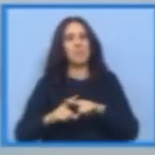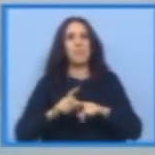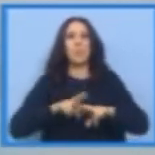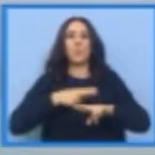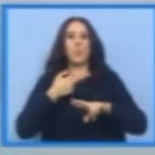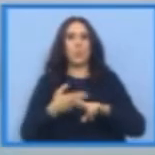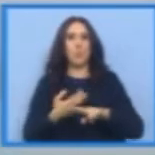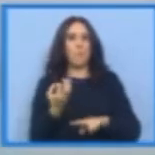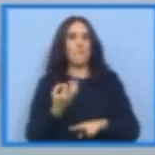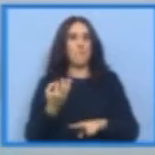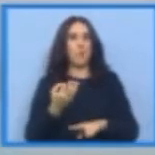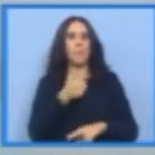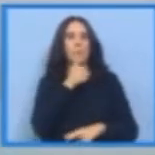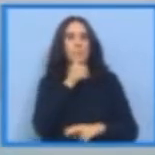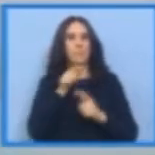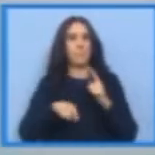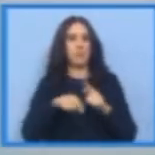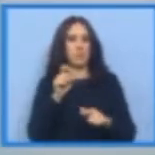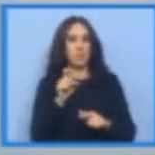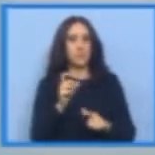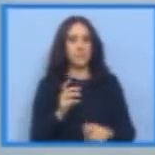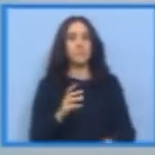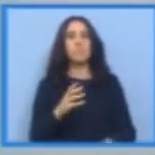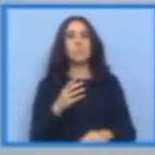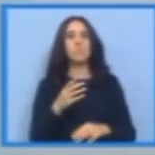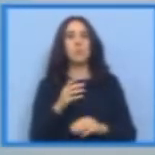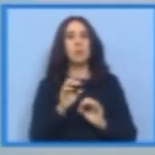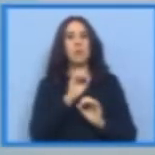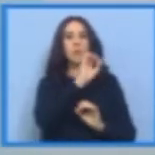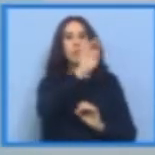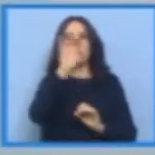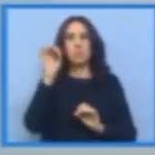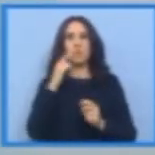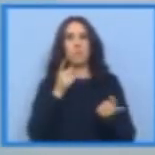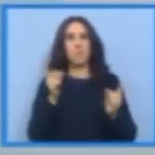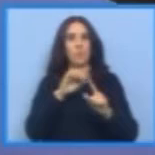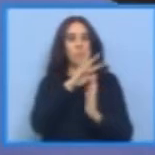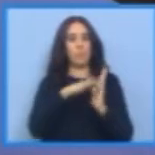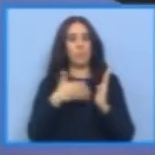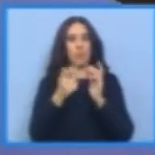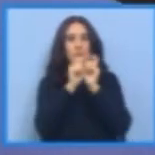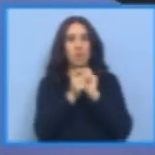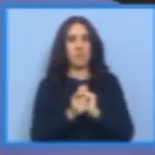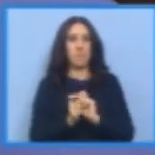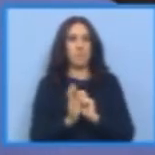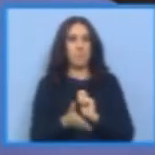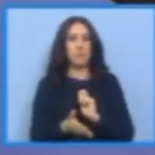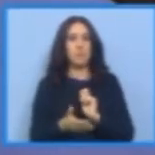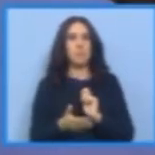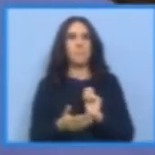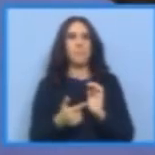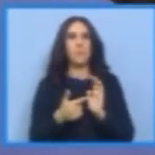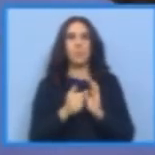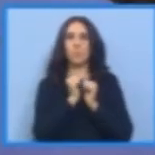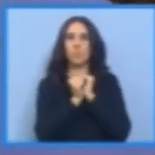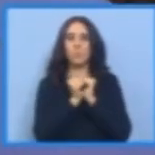sobrecarregadas com a questão dos refugiados. O plano de recolocação que tem que ser revisto. Há um documento,